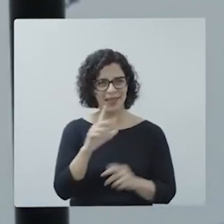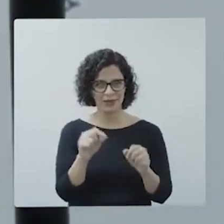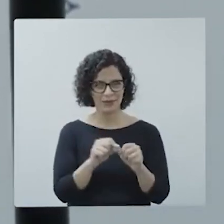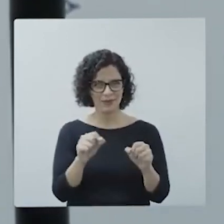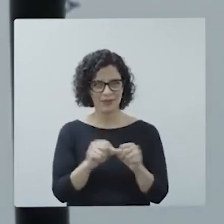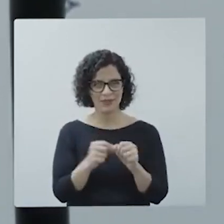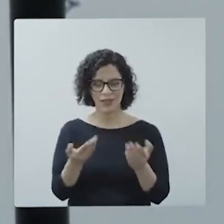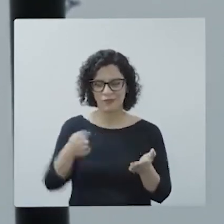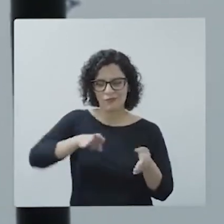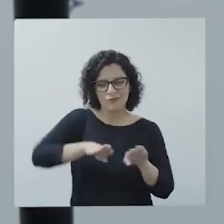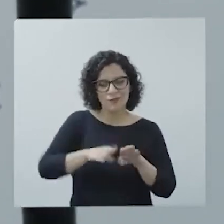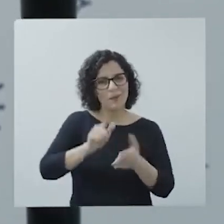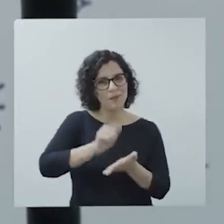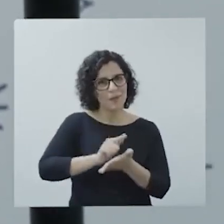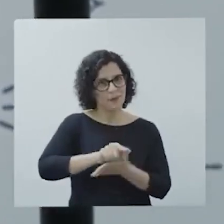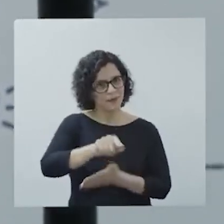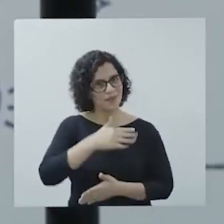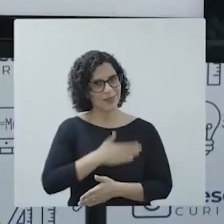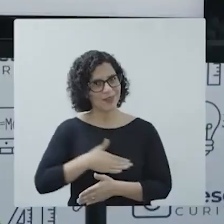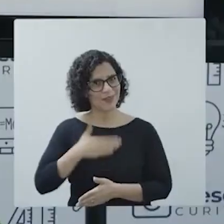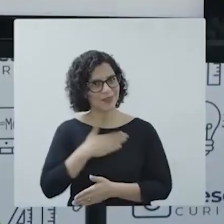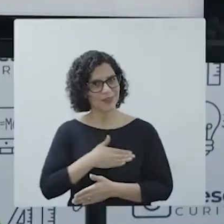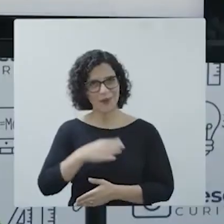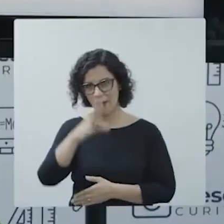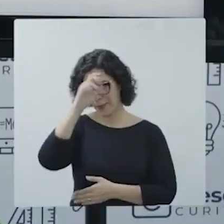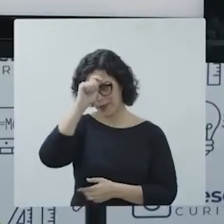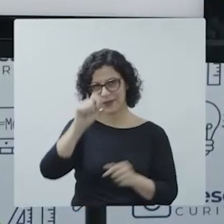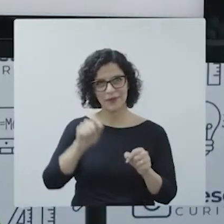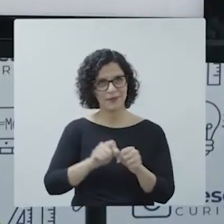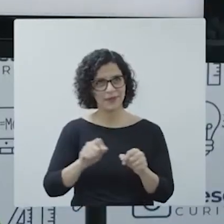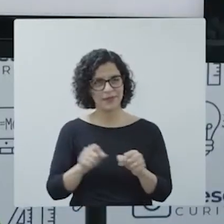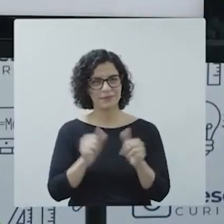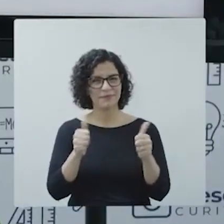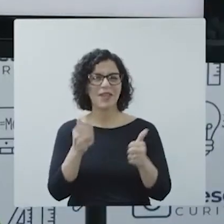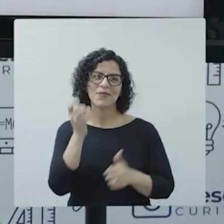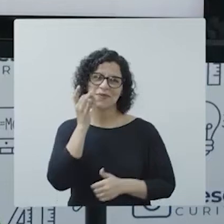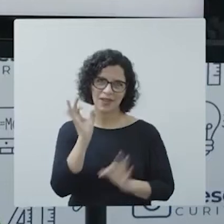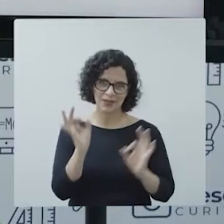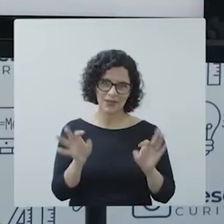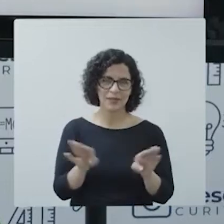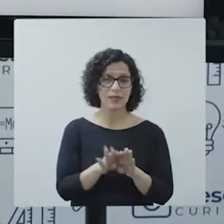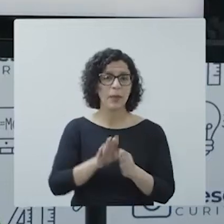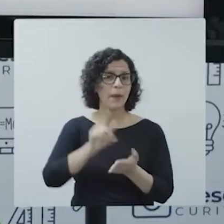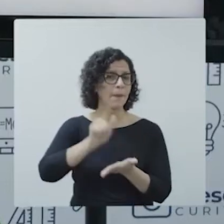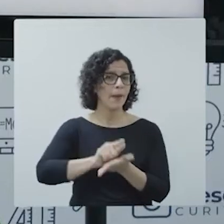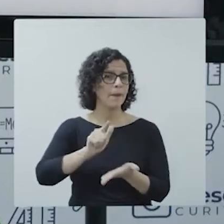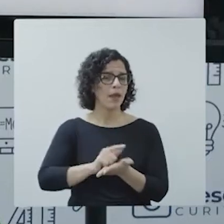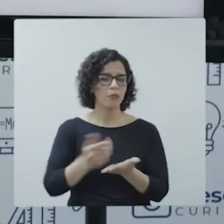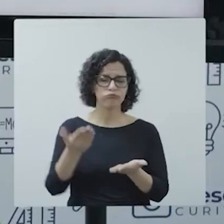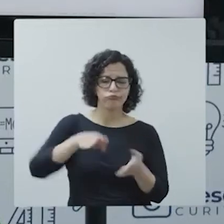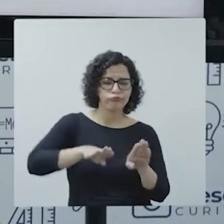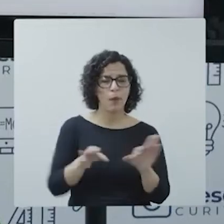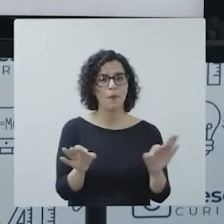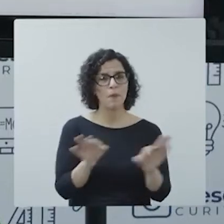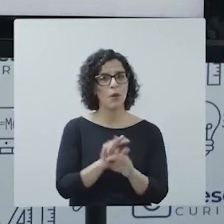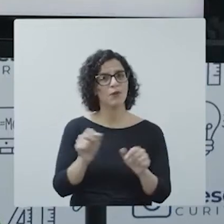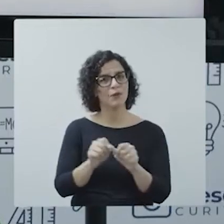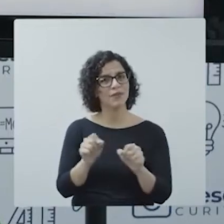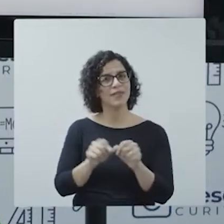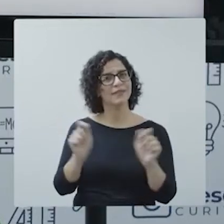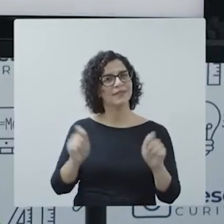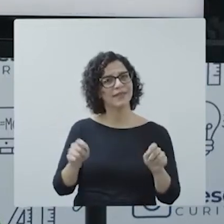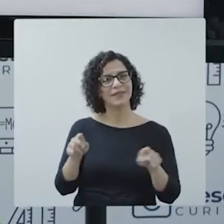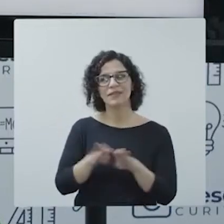fazer essa dobradura. Você gostou? Aprendeu? Bem fácil. Com uma folha de papel, você pode fazer